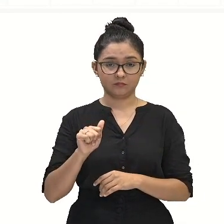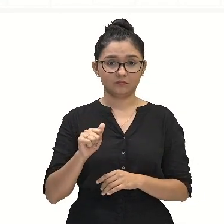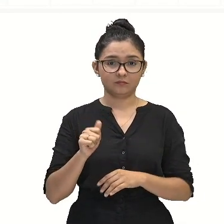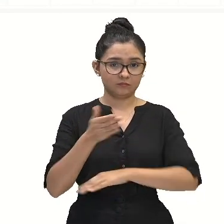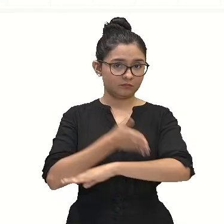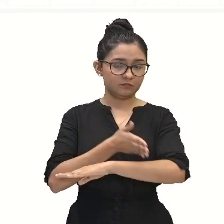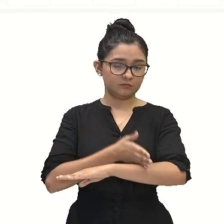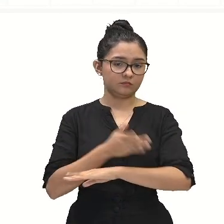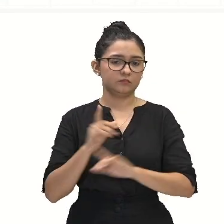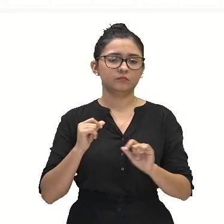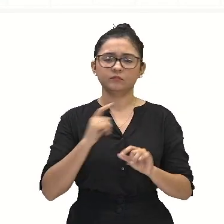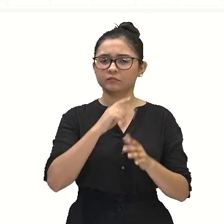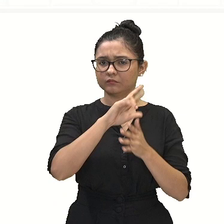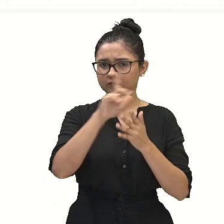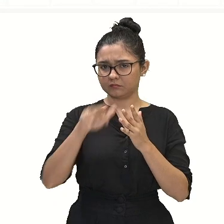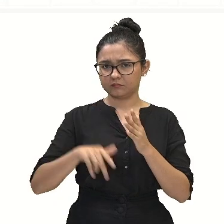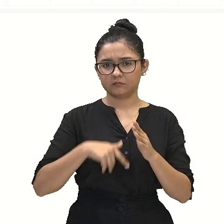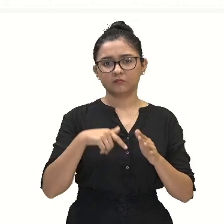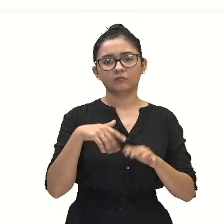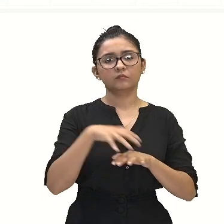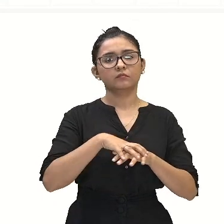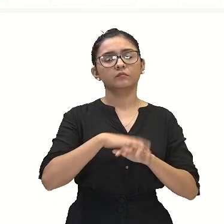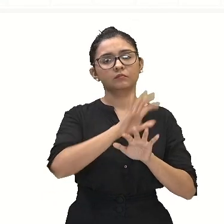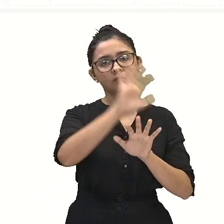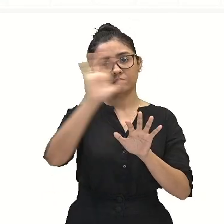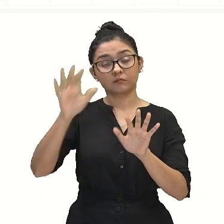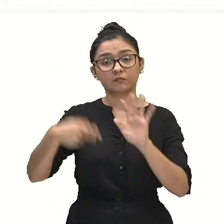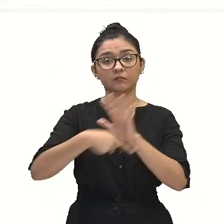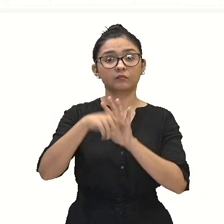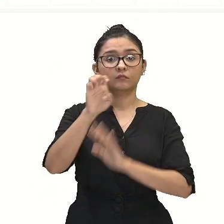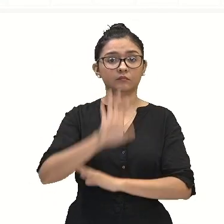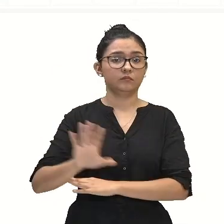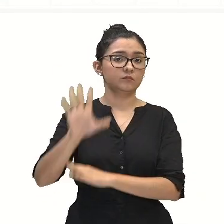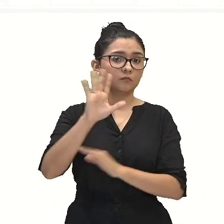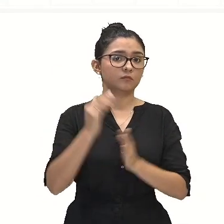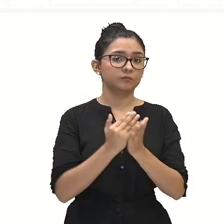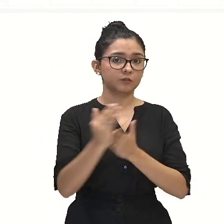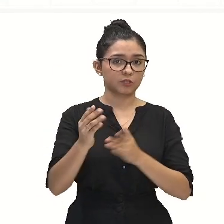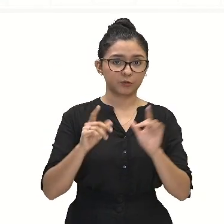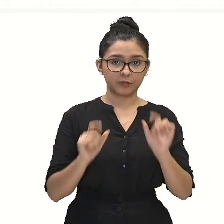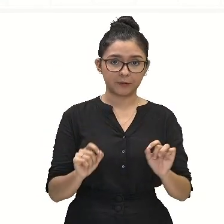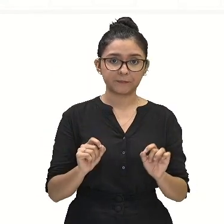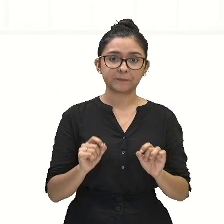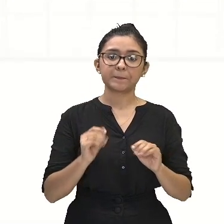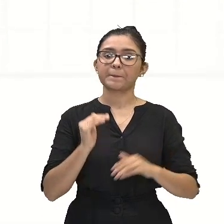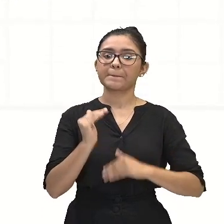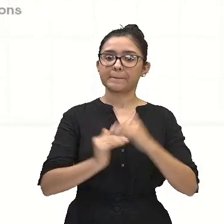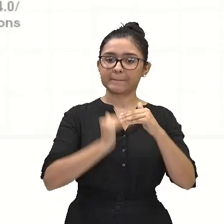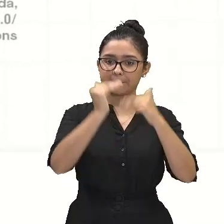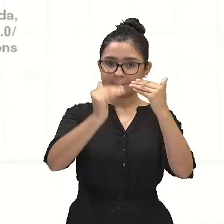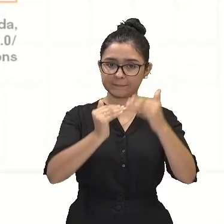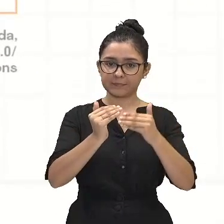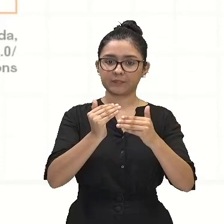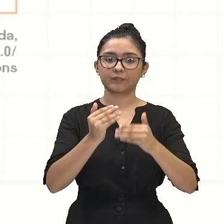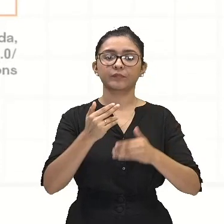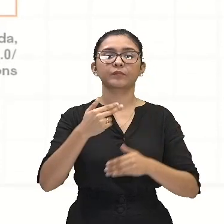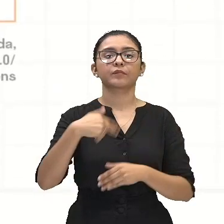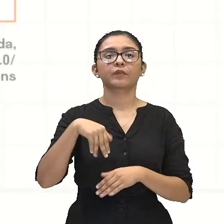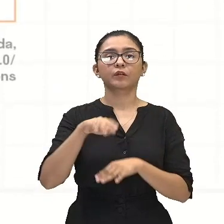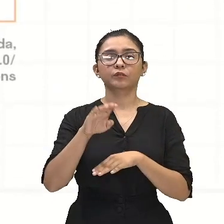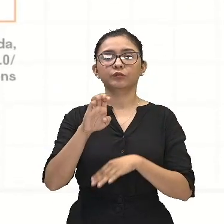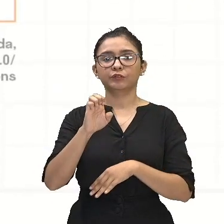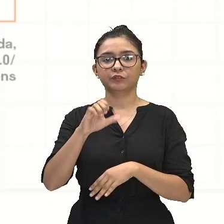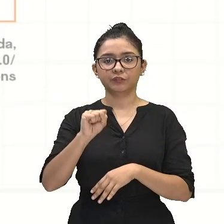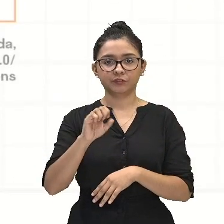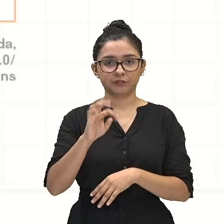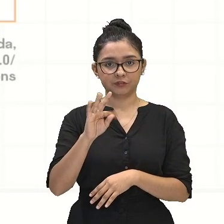texto, diversas áreas da Europa deram início ao desenvolvimento dos